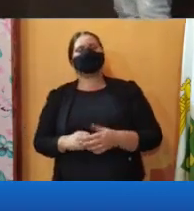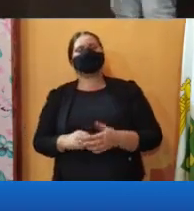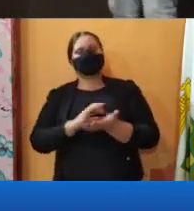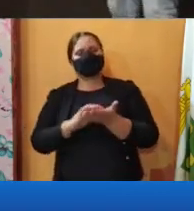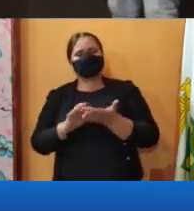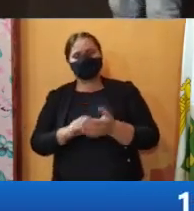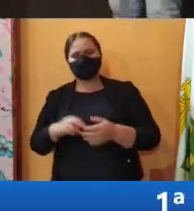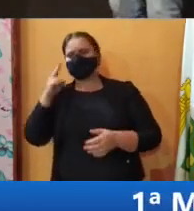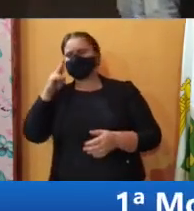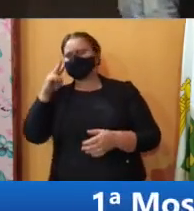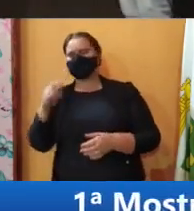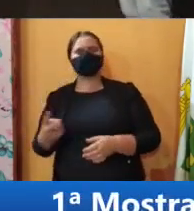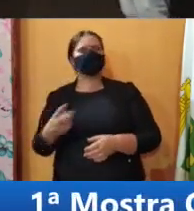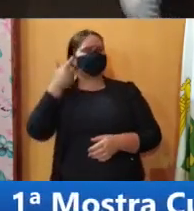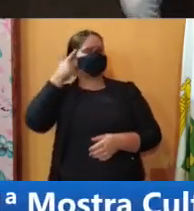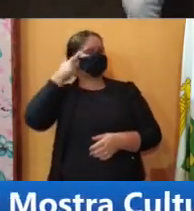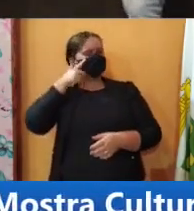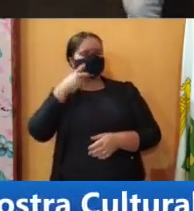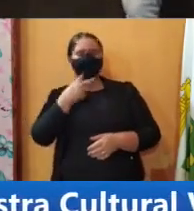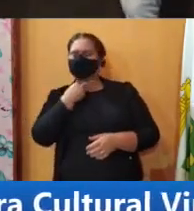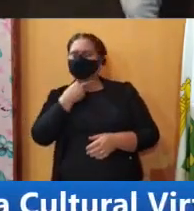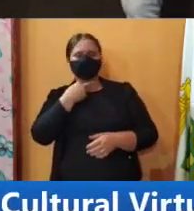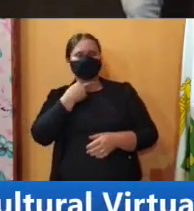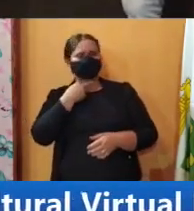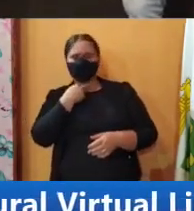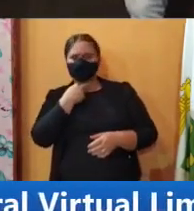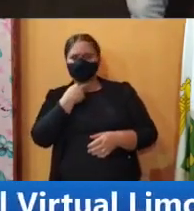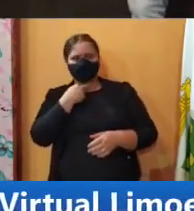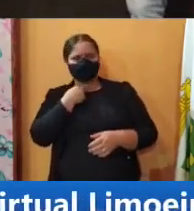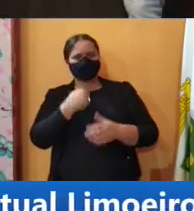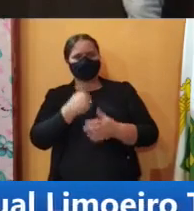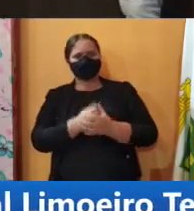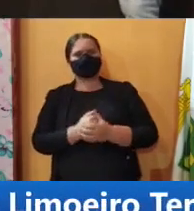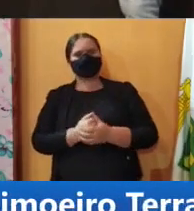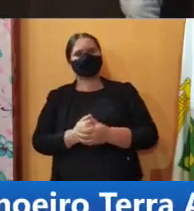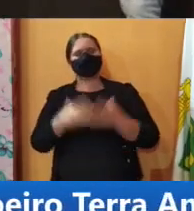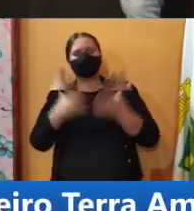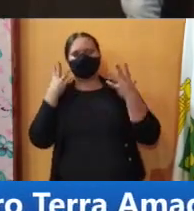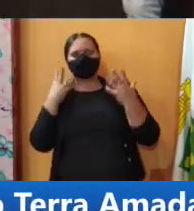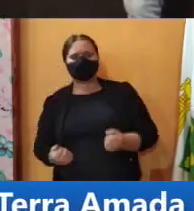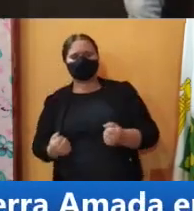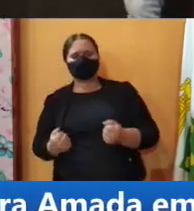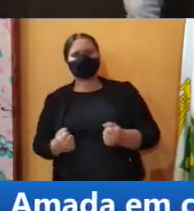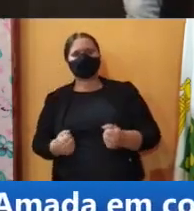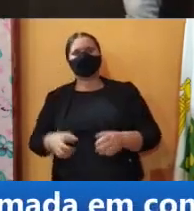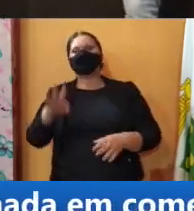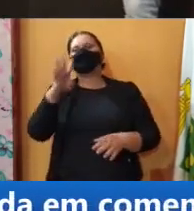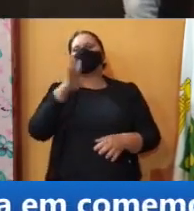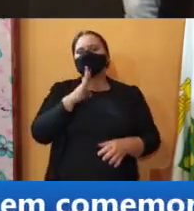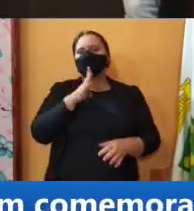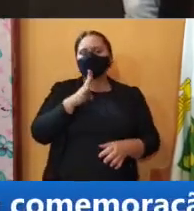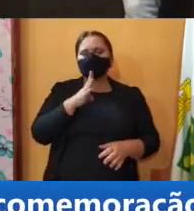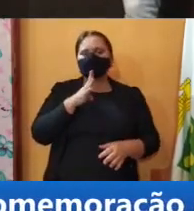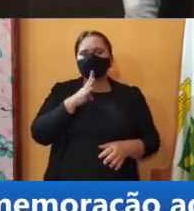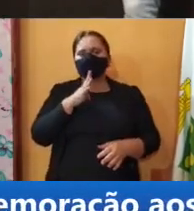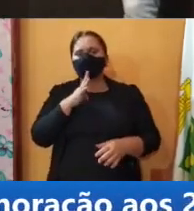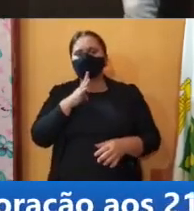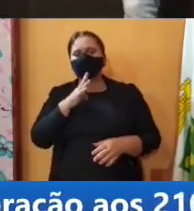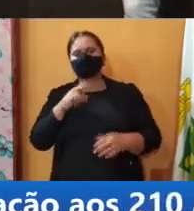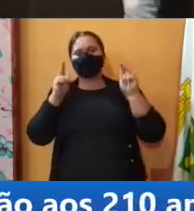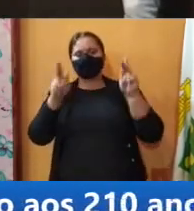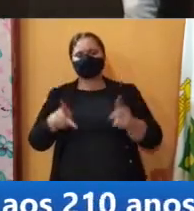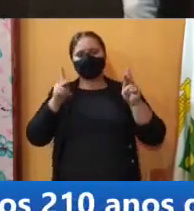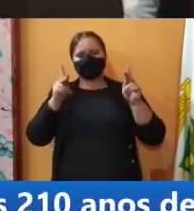o poder público não aceita nenhum tipo de atividade que não seja recomendável para o público,